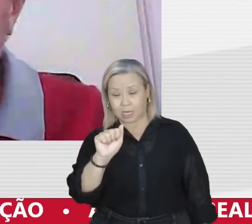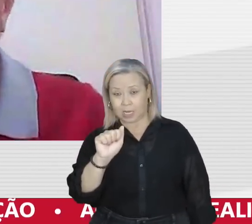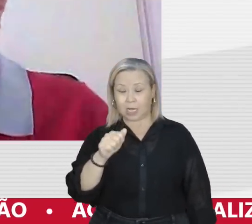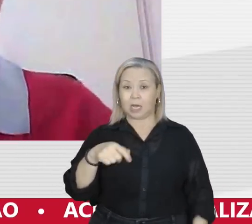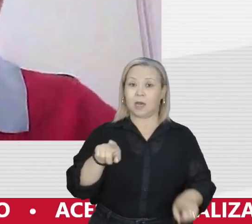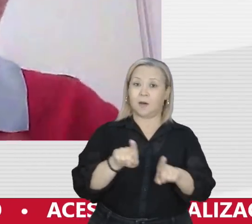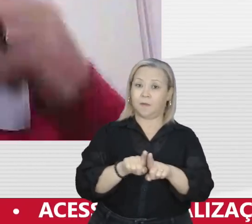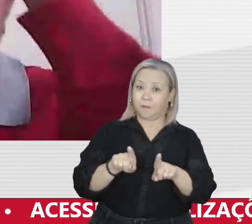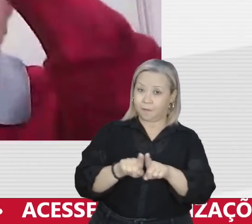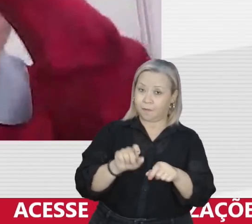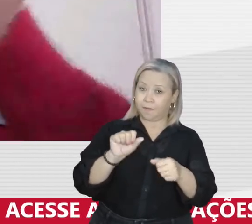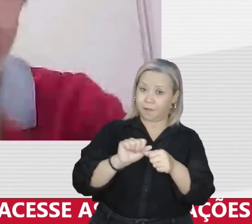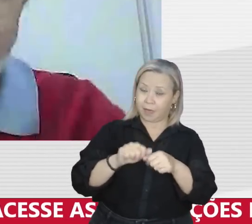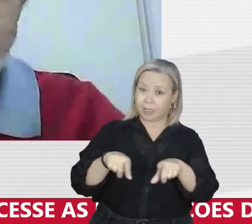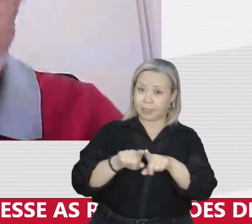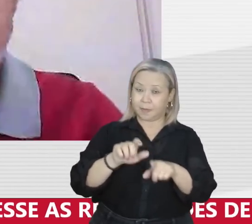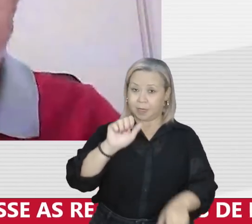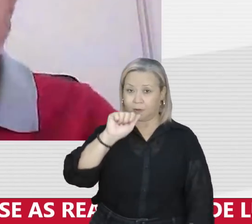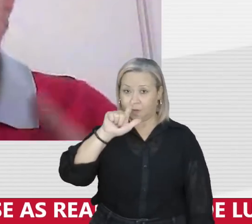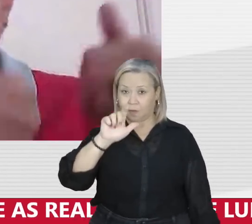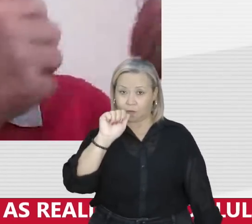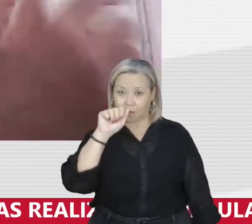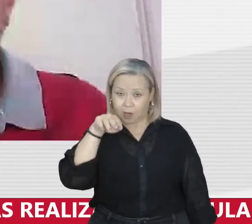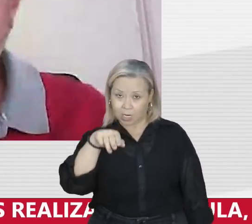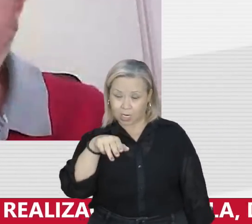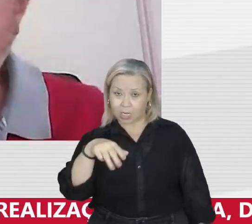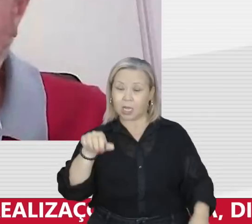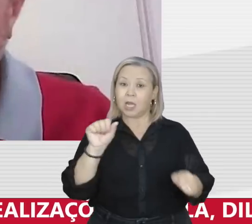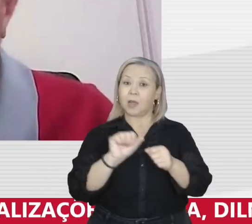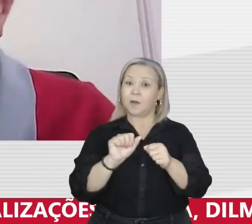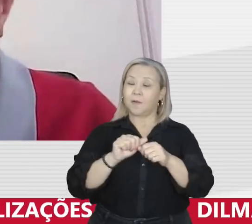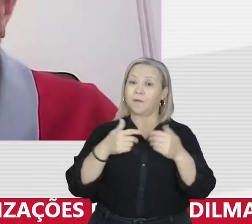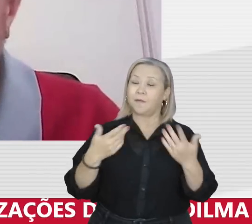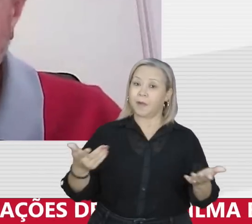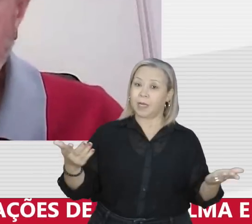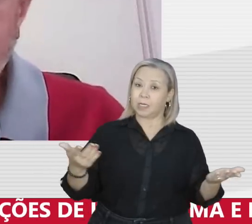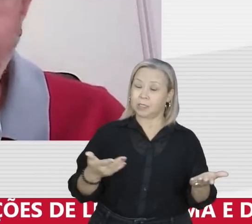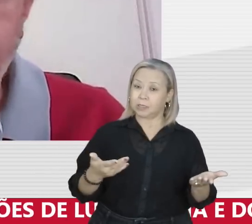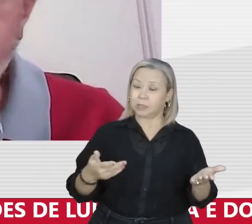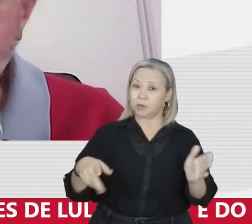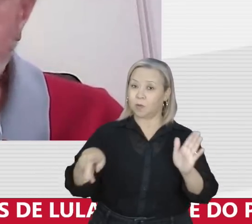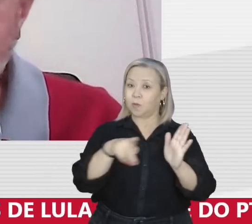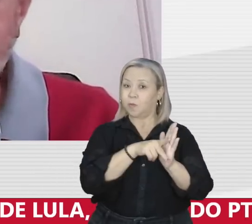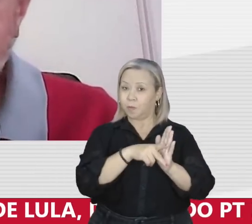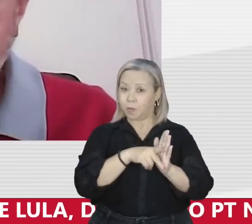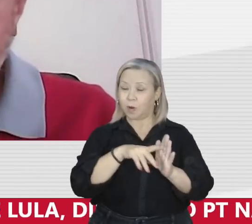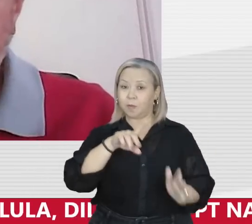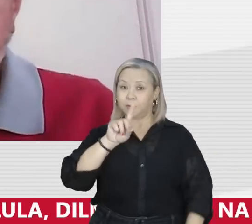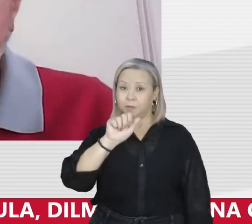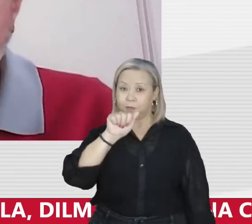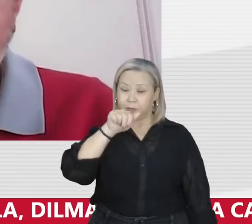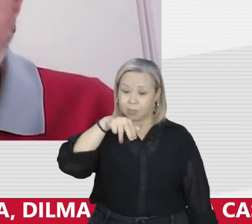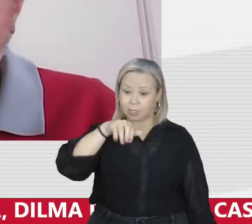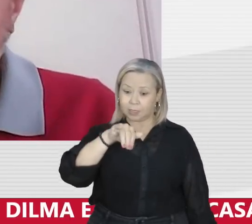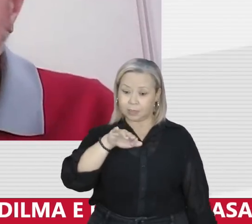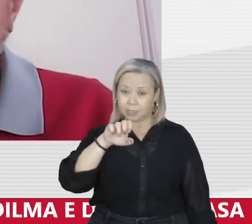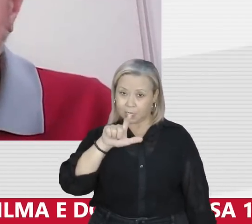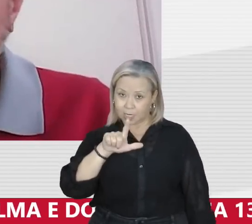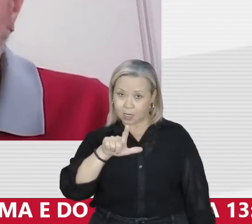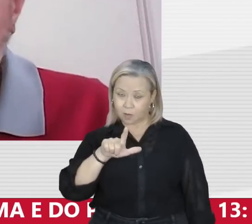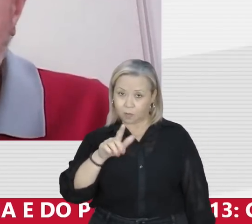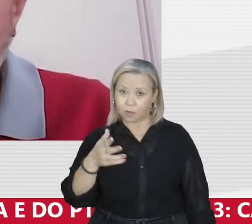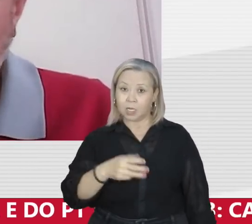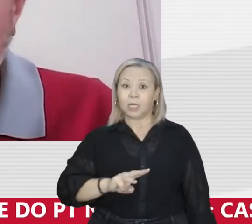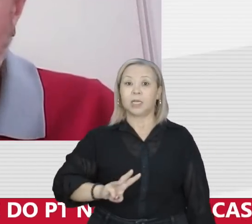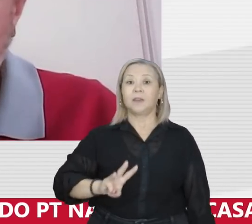Alan dos Santos, como fez com os Weintraub, como fez aqui com o próprio Daniel Silveira. O Bolsonaro,